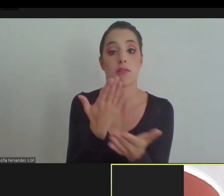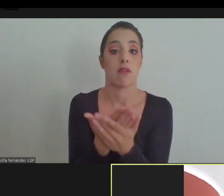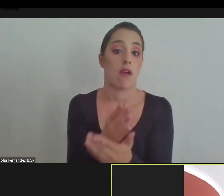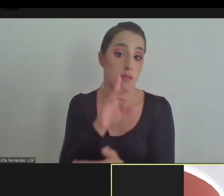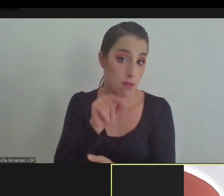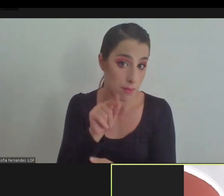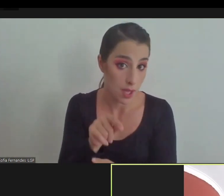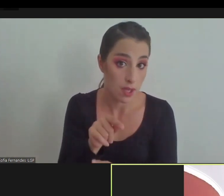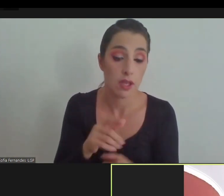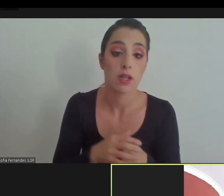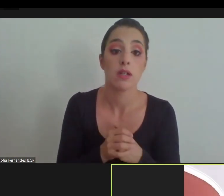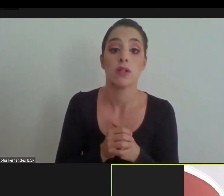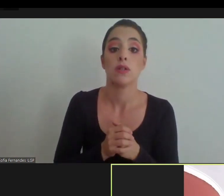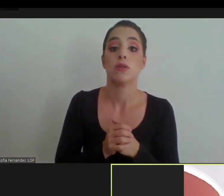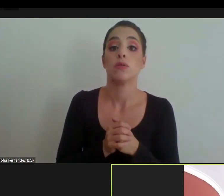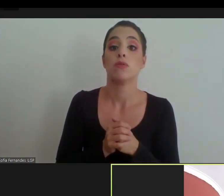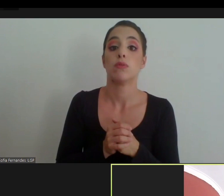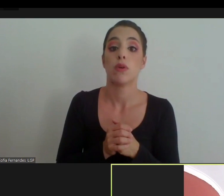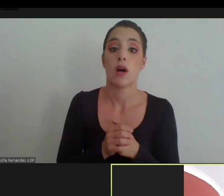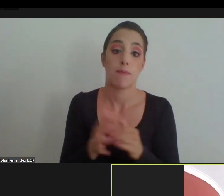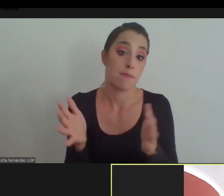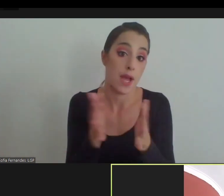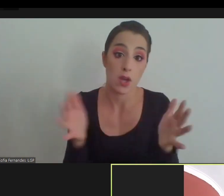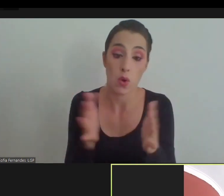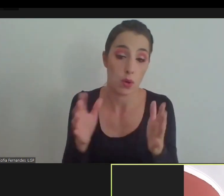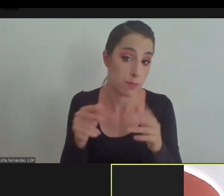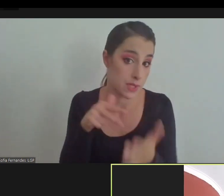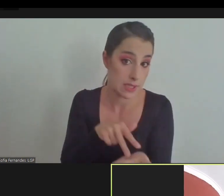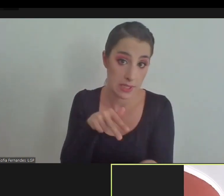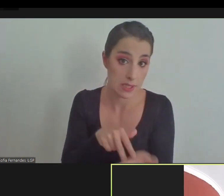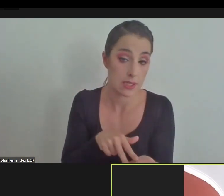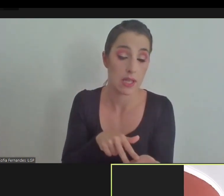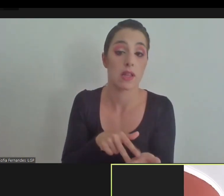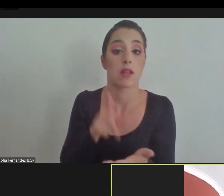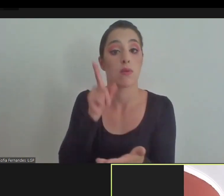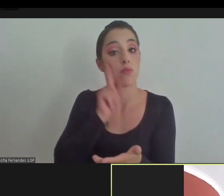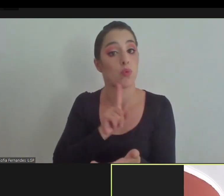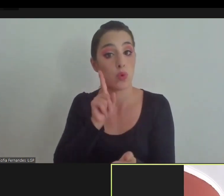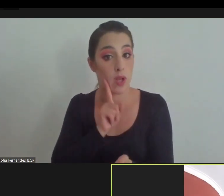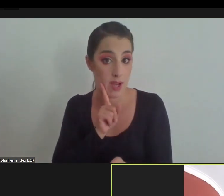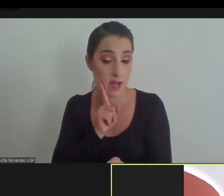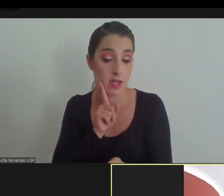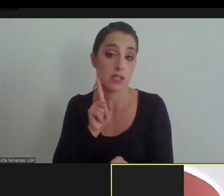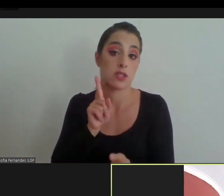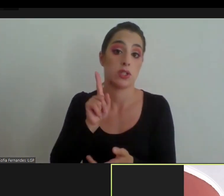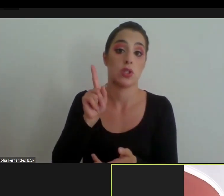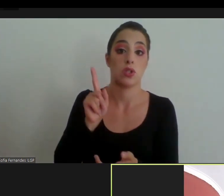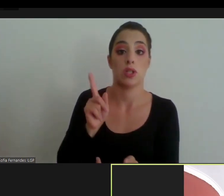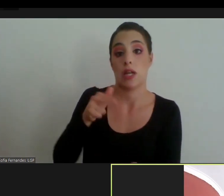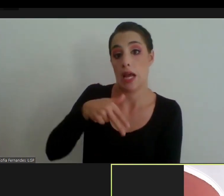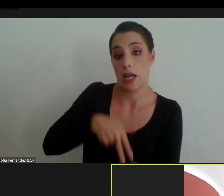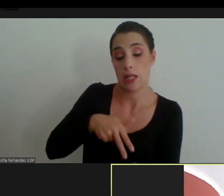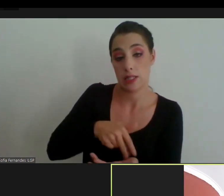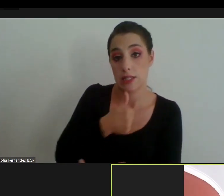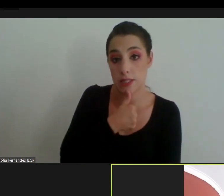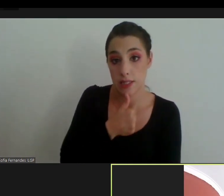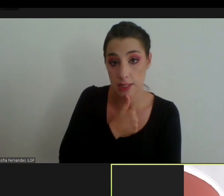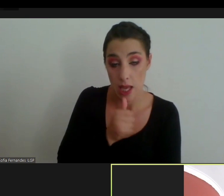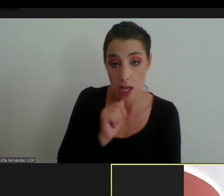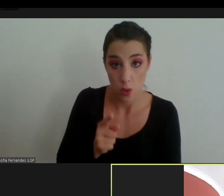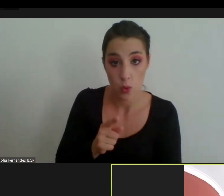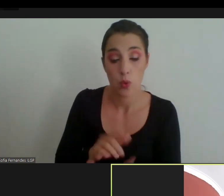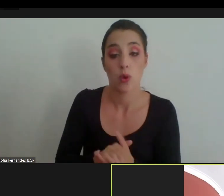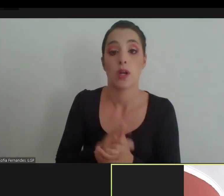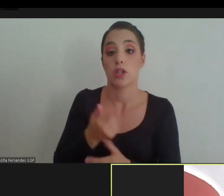efetivamente a maior presença das mulheres no posto de tomada de decisão. Eu falo sempre